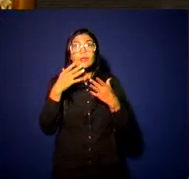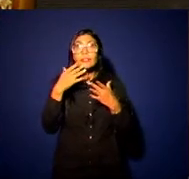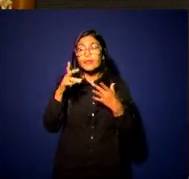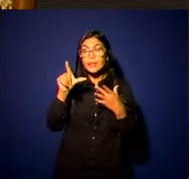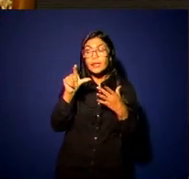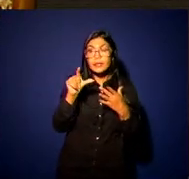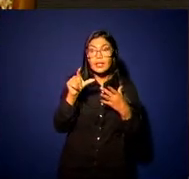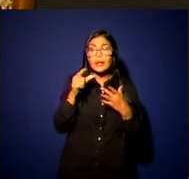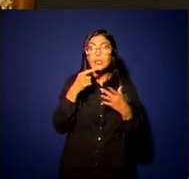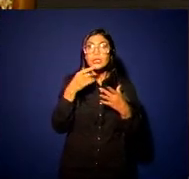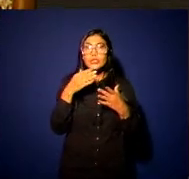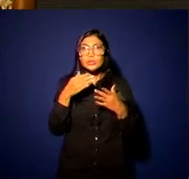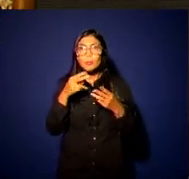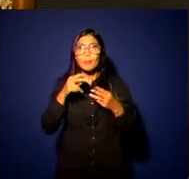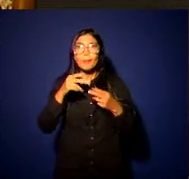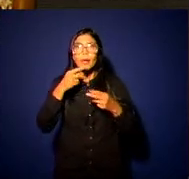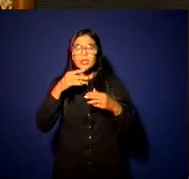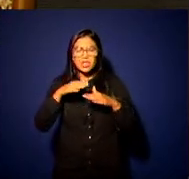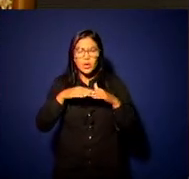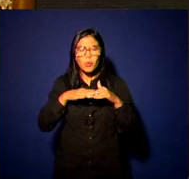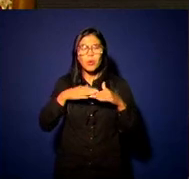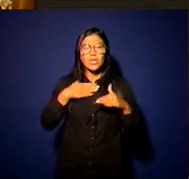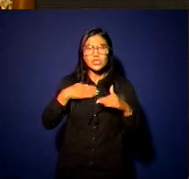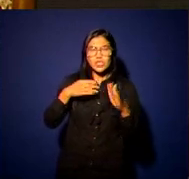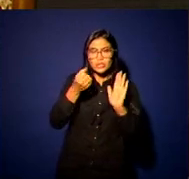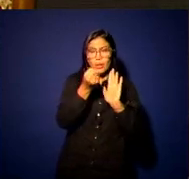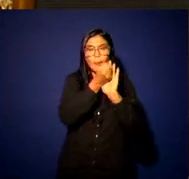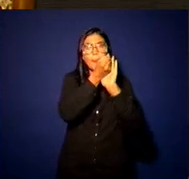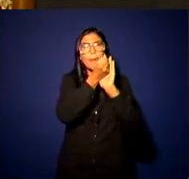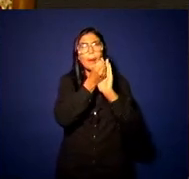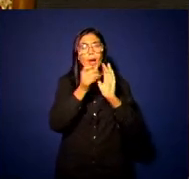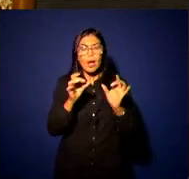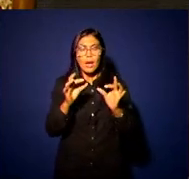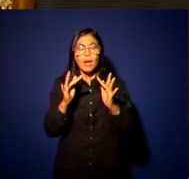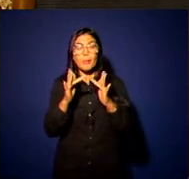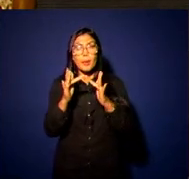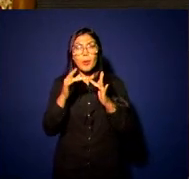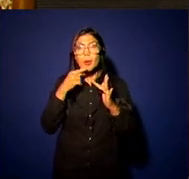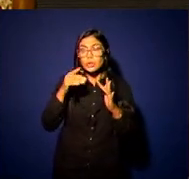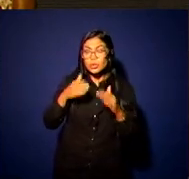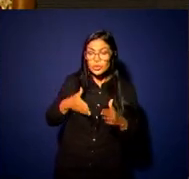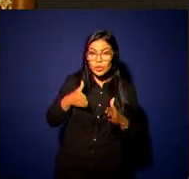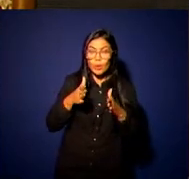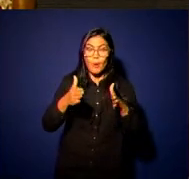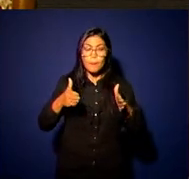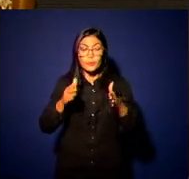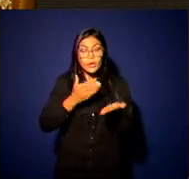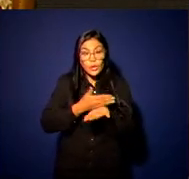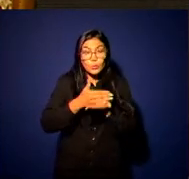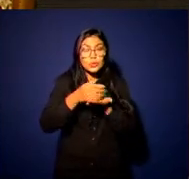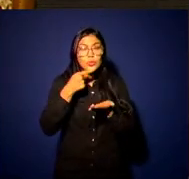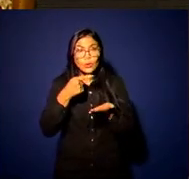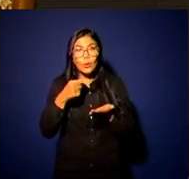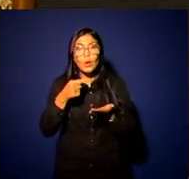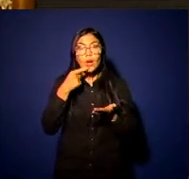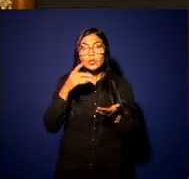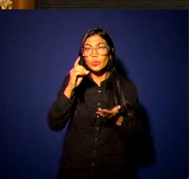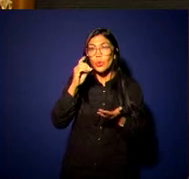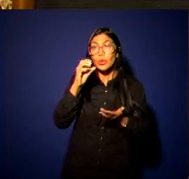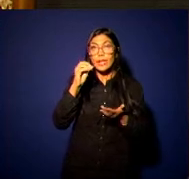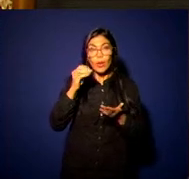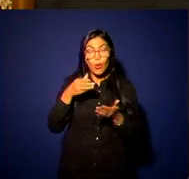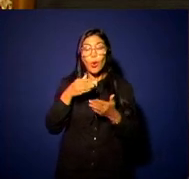então a gente flexibilizou com Marco legal das startups logo que iniciou o nosso mandato a dispensa da publicação das